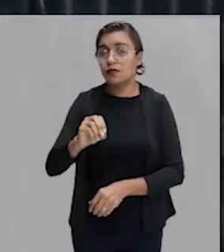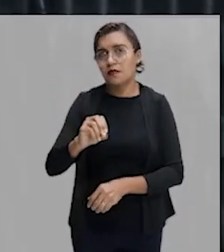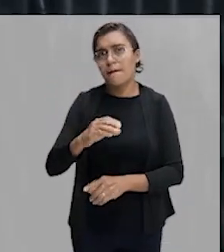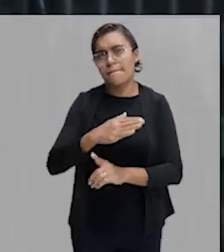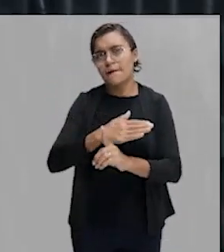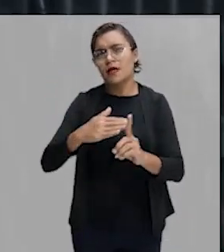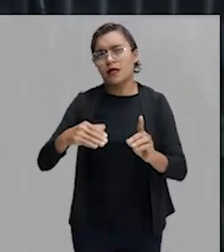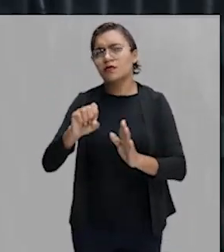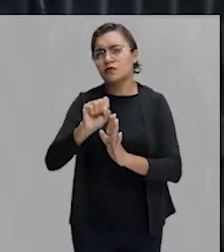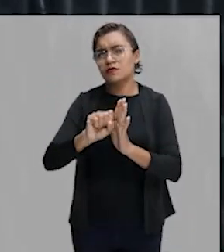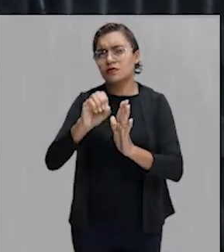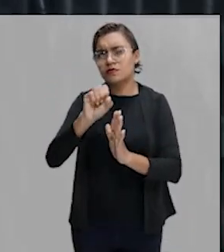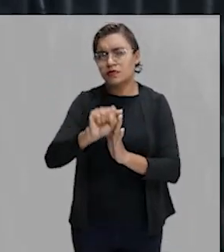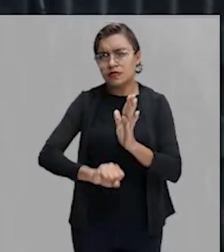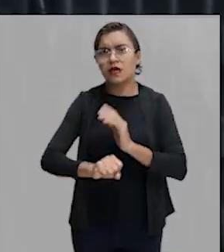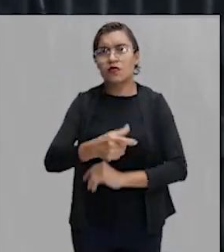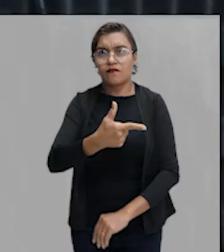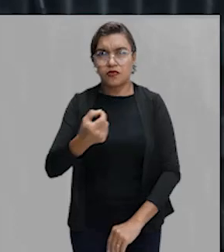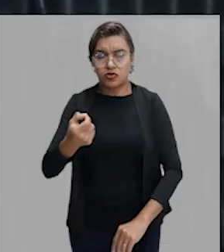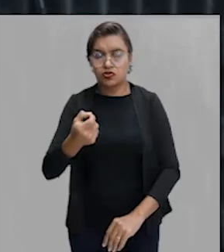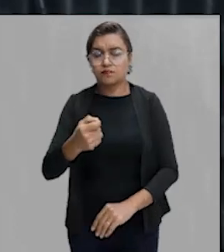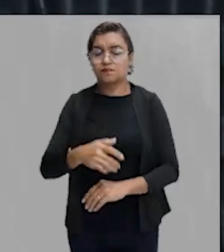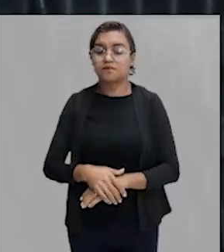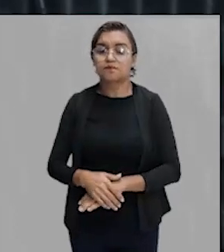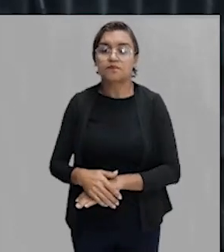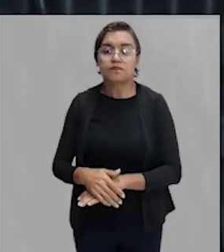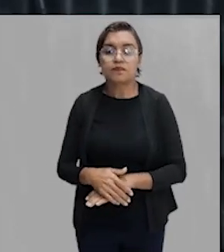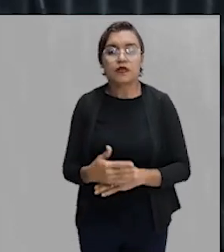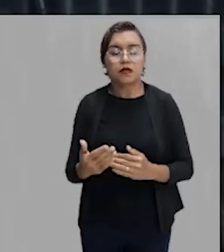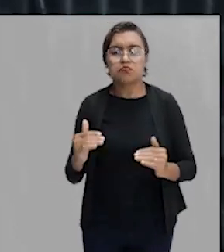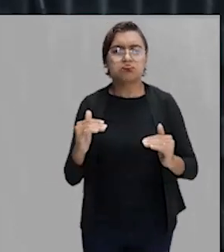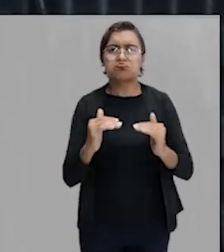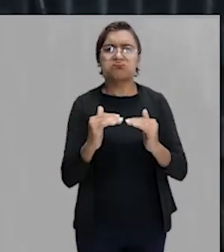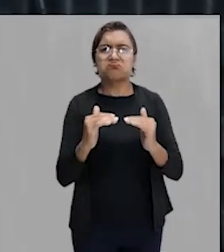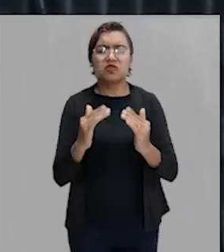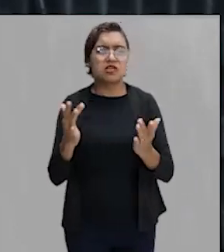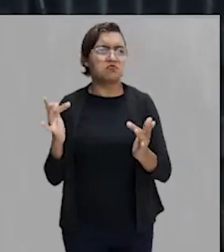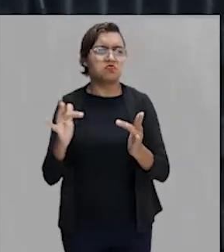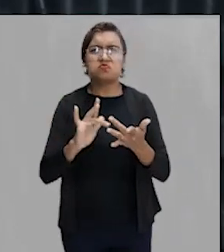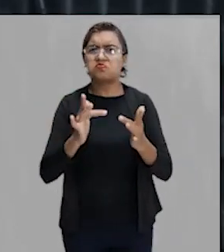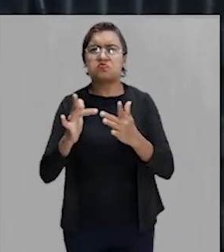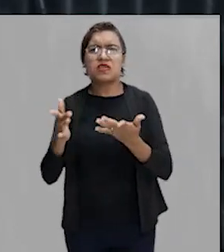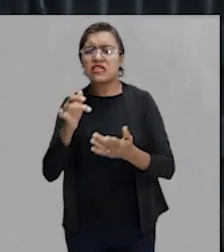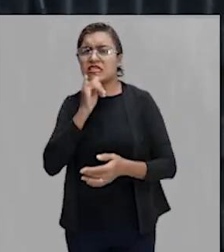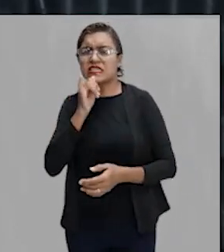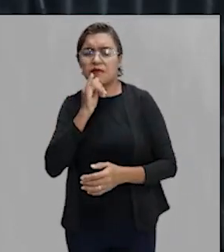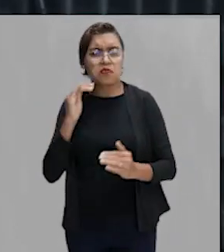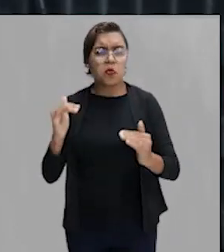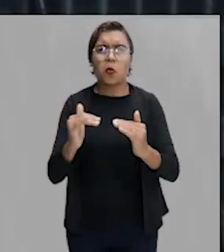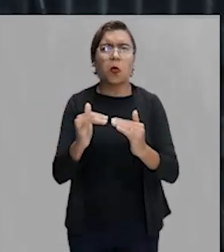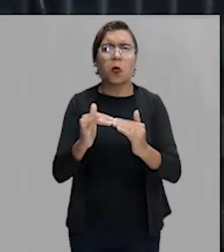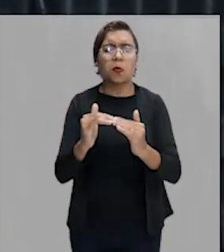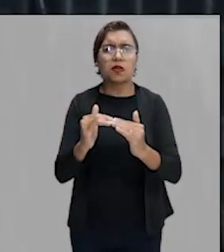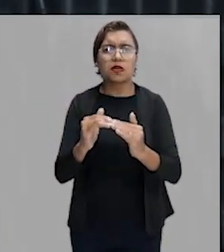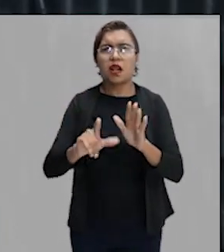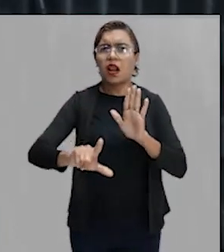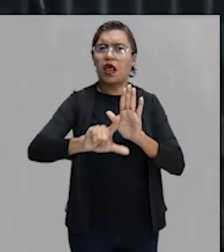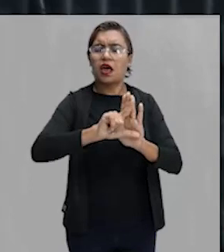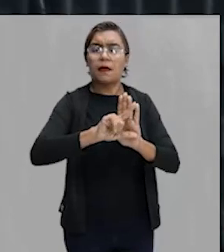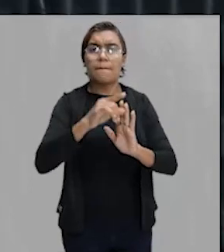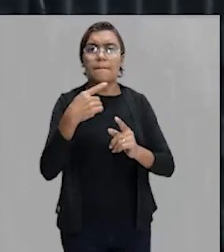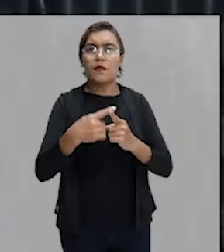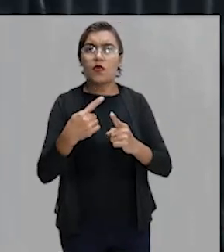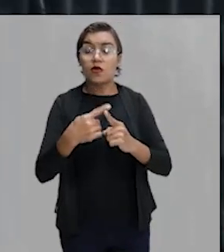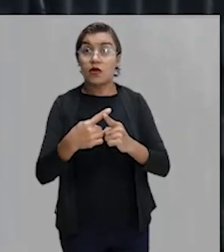do século passado, século XX. E não combinava muito a existência dessas leis com o que os Estados